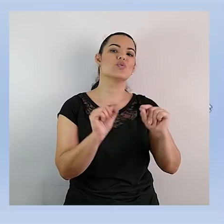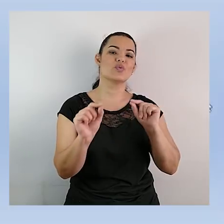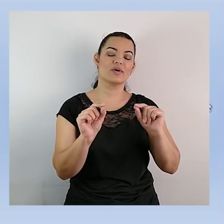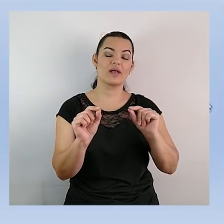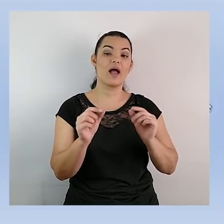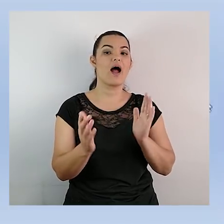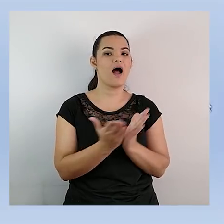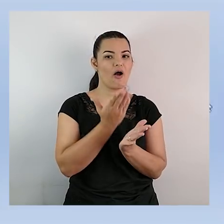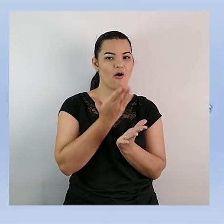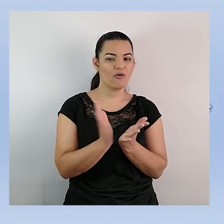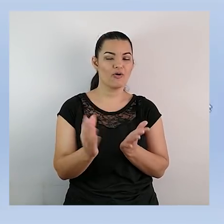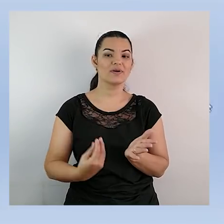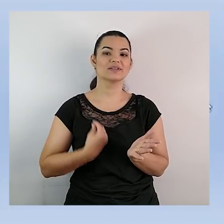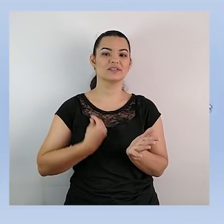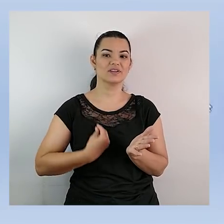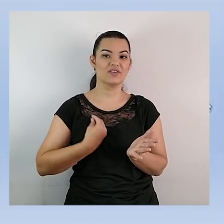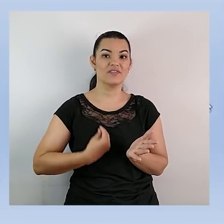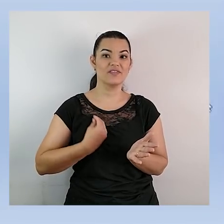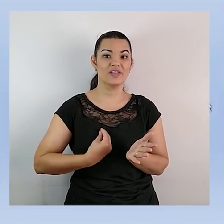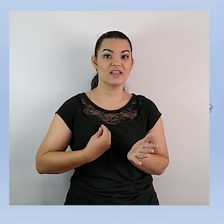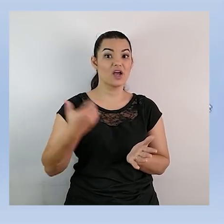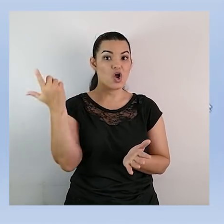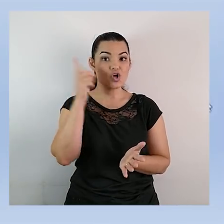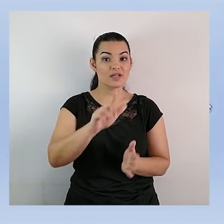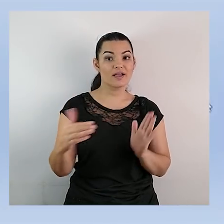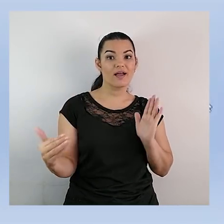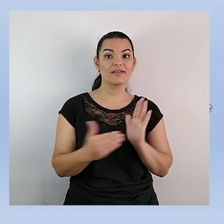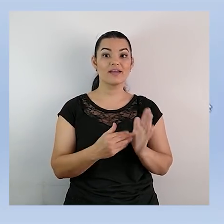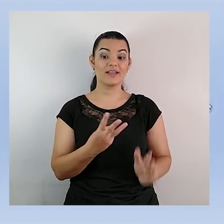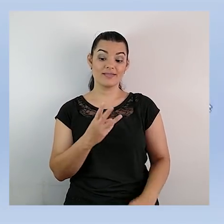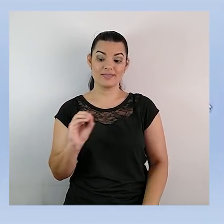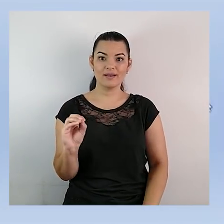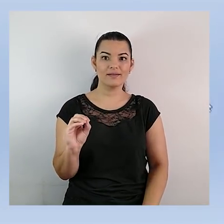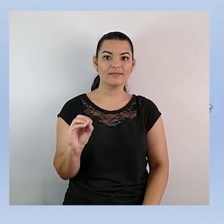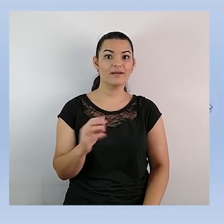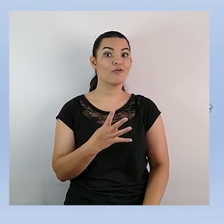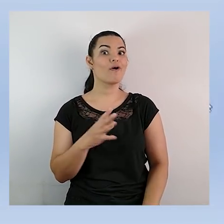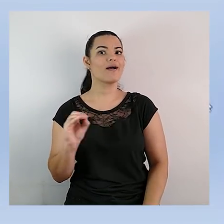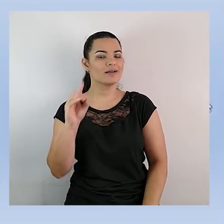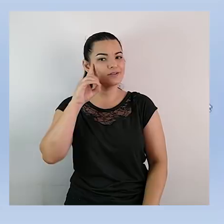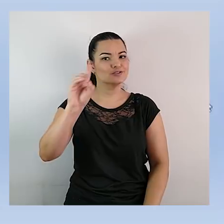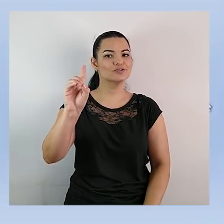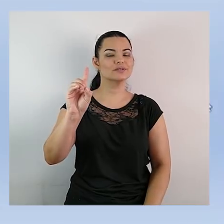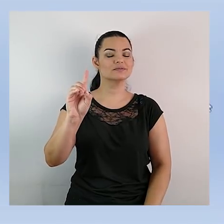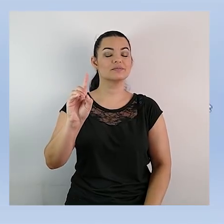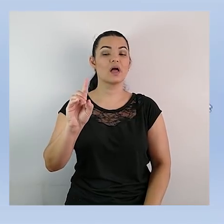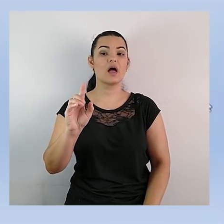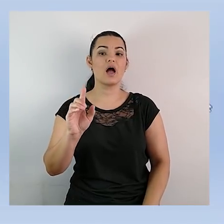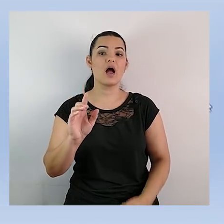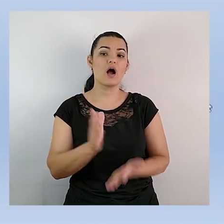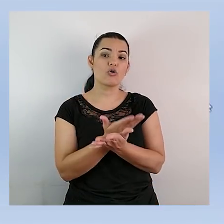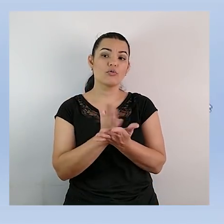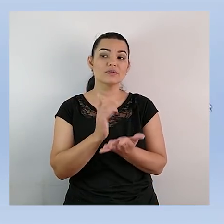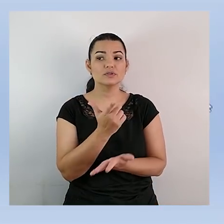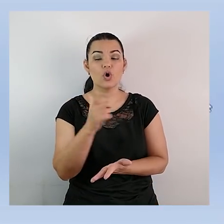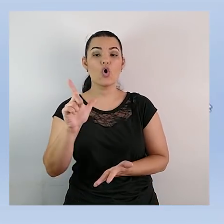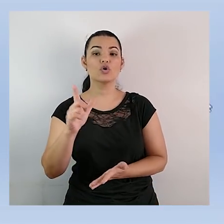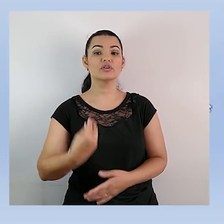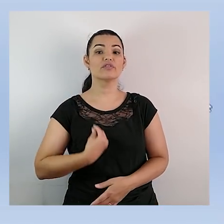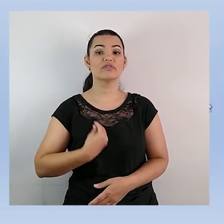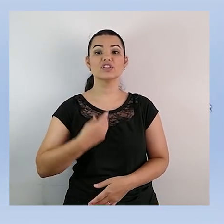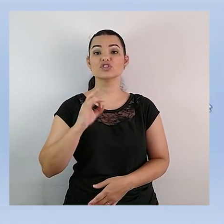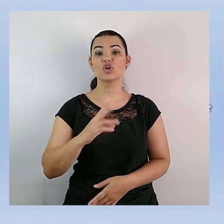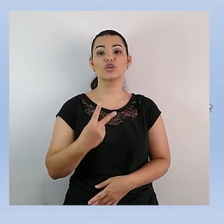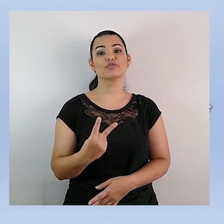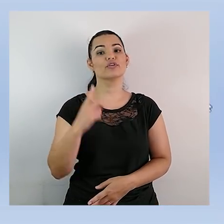espécie de borboleta que existe. Então tem borboletas que conseguem sobreviver 30, 40 dias, outras borboletas vivem